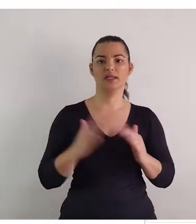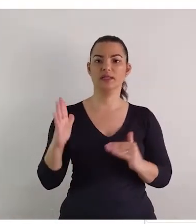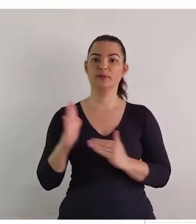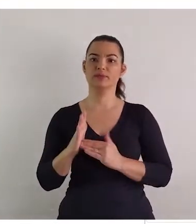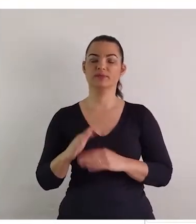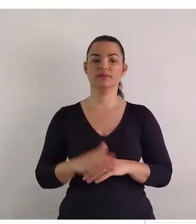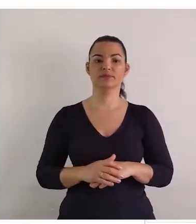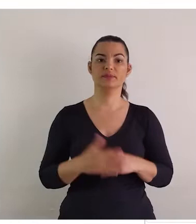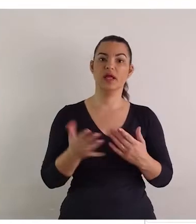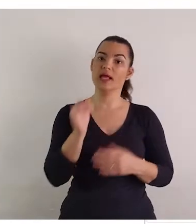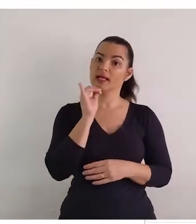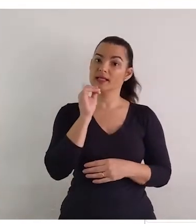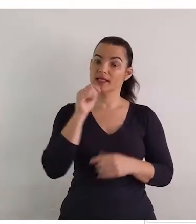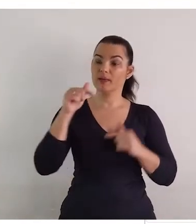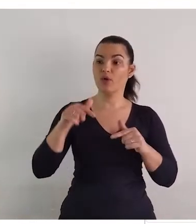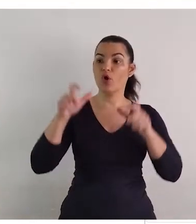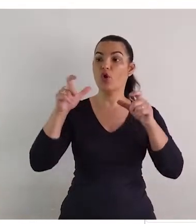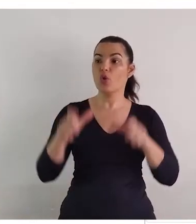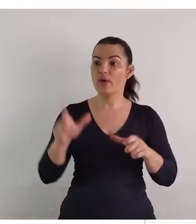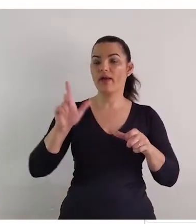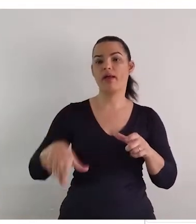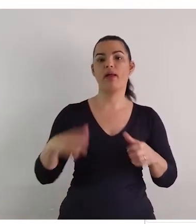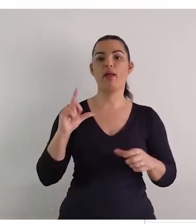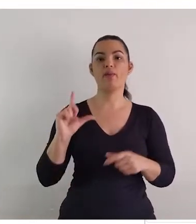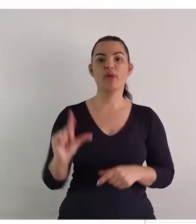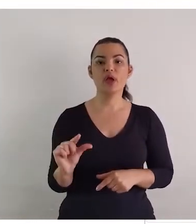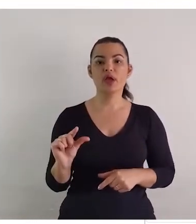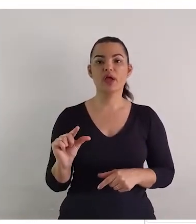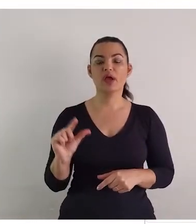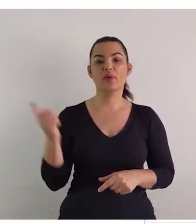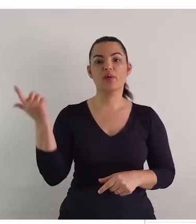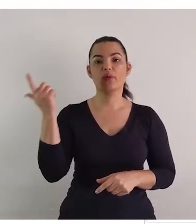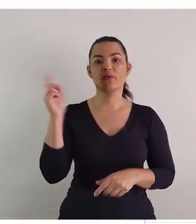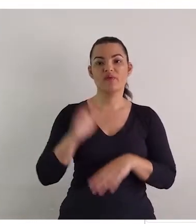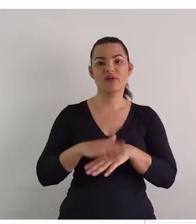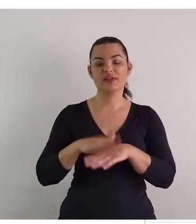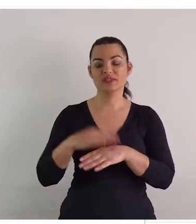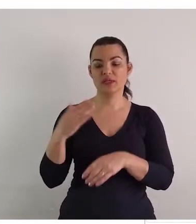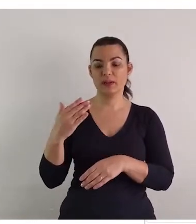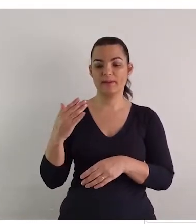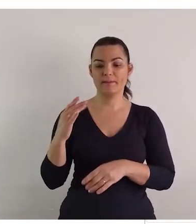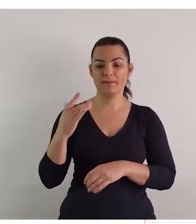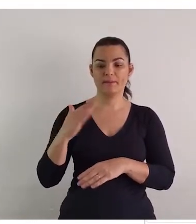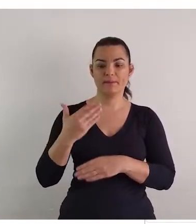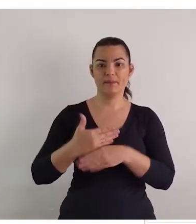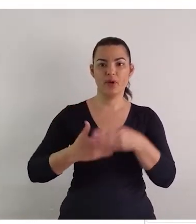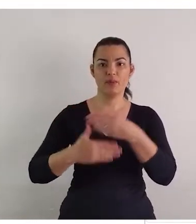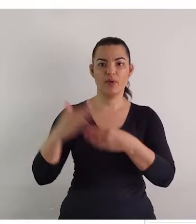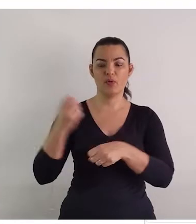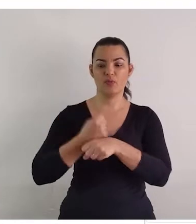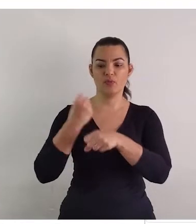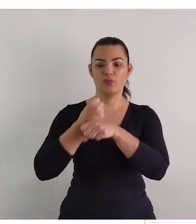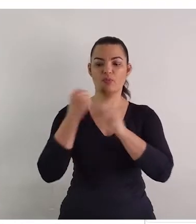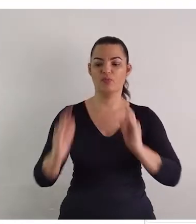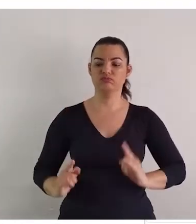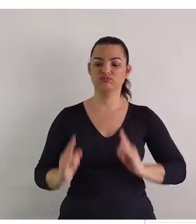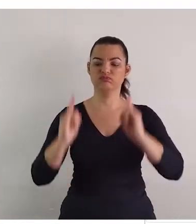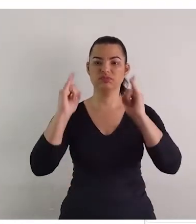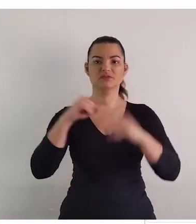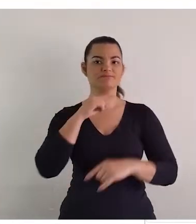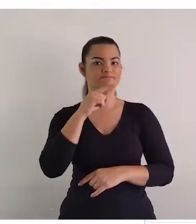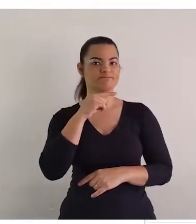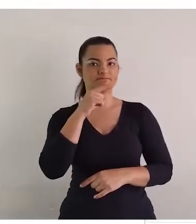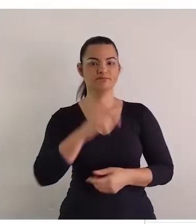espaço era pequeno para a construção do prédio. Então, aqui eu tenho espaço enquanto